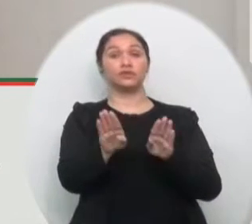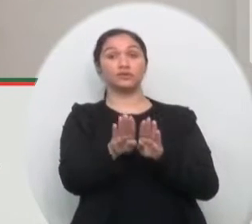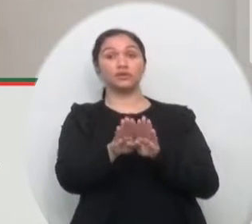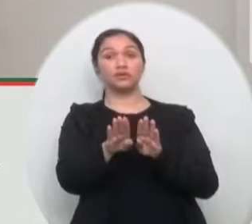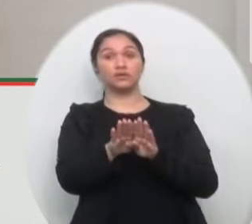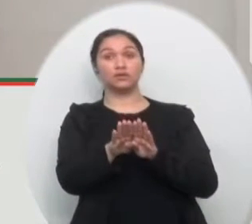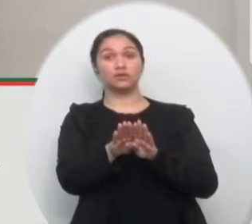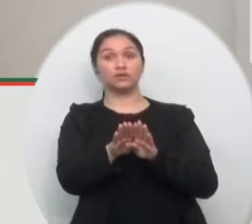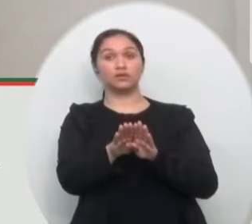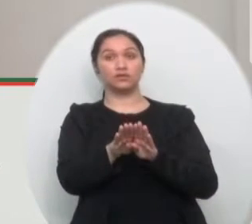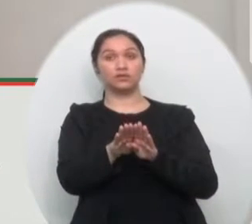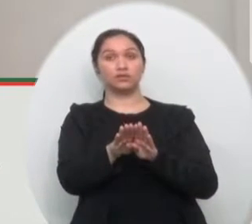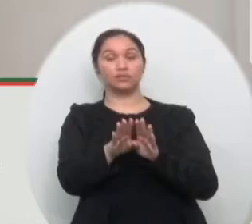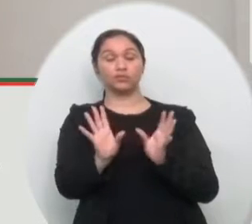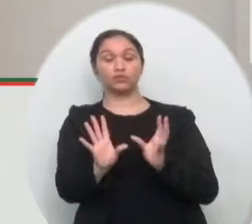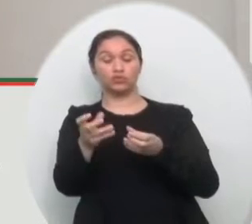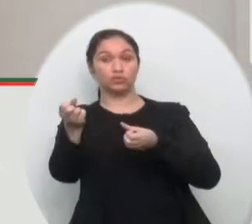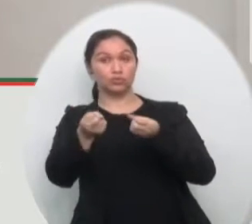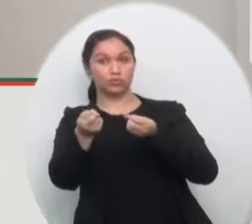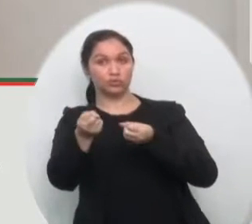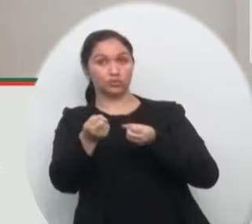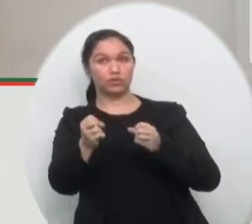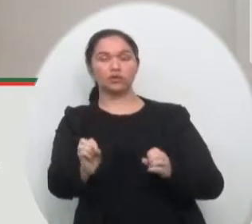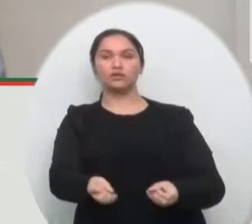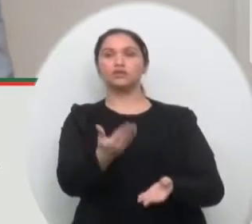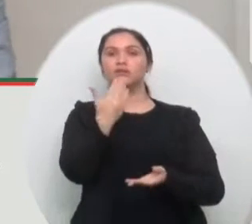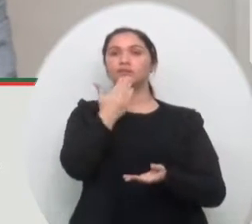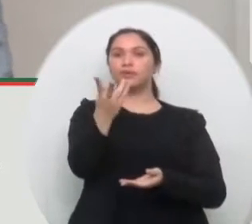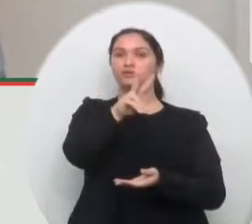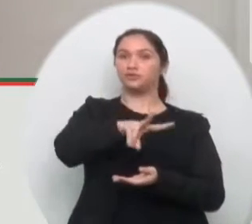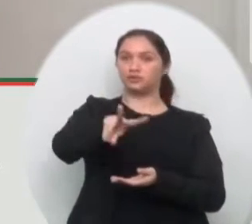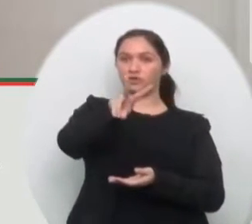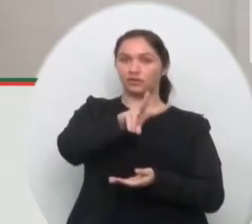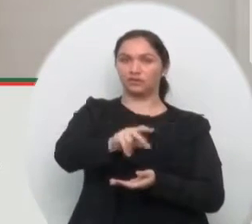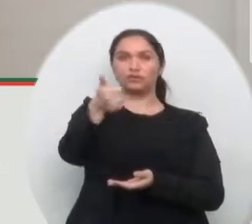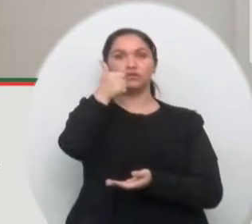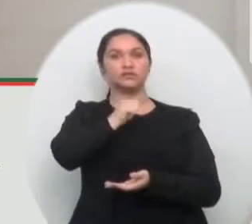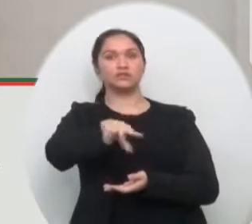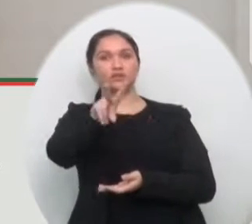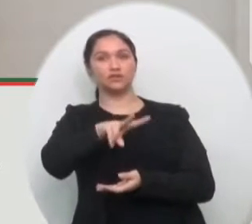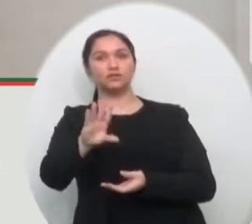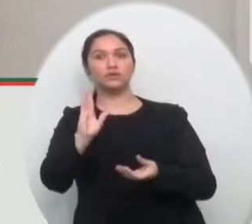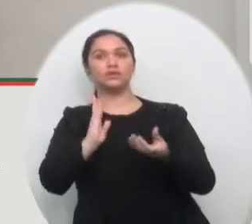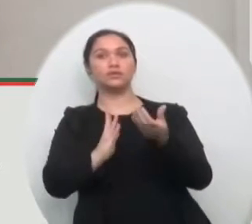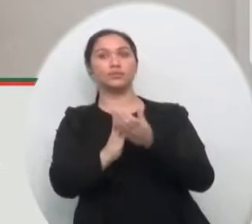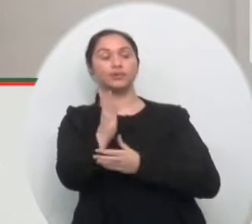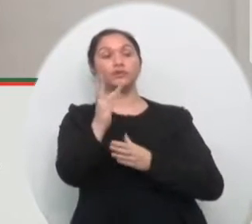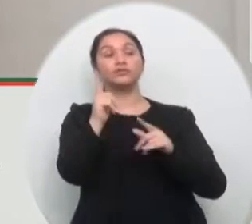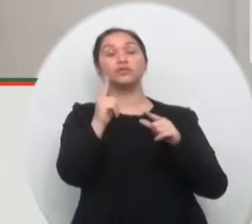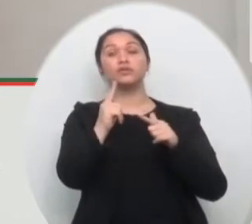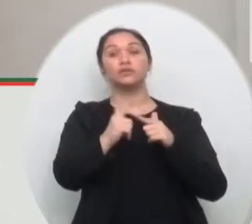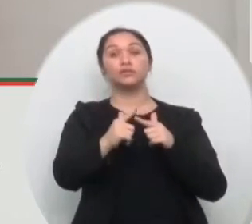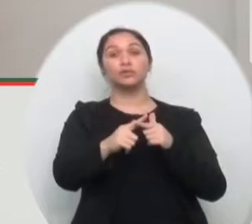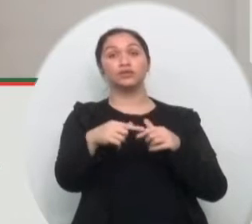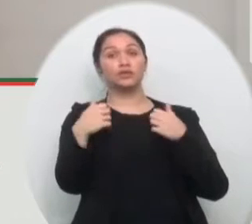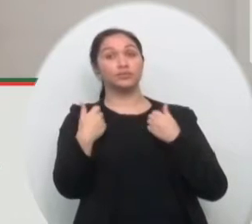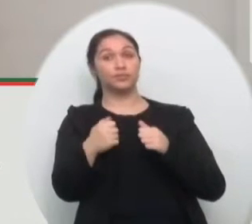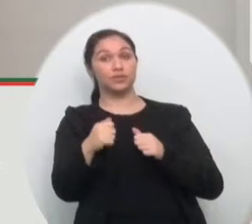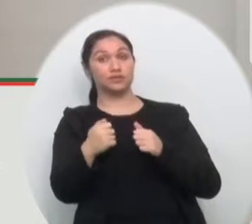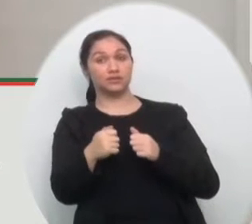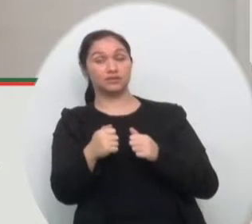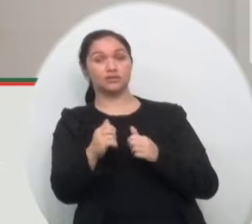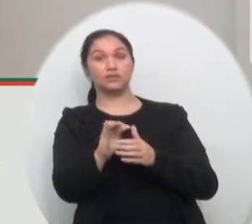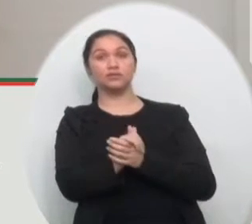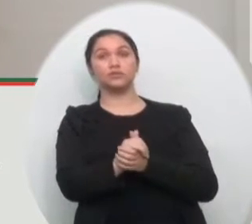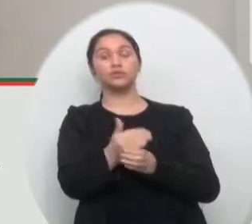disso, eu gostaria de pedir a aprovação das vereadoras, dos vereadores, para que fosse dado o encaminhamento a esse requerimento